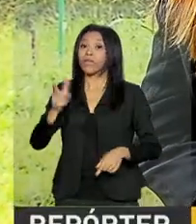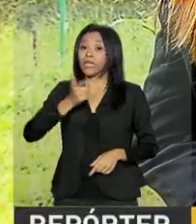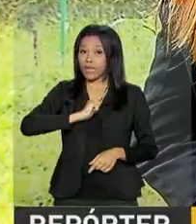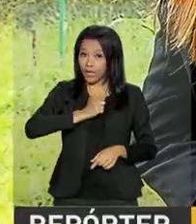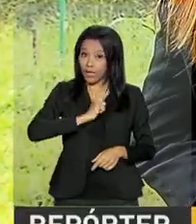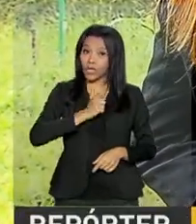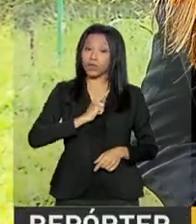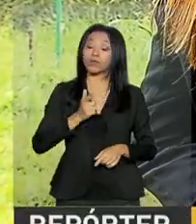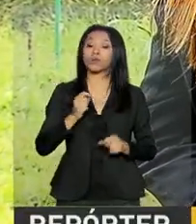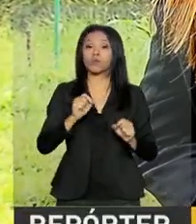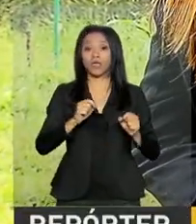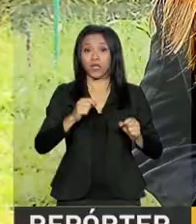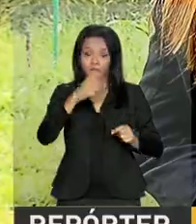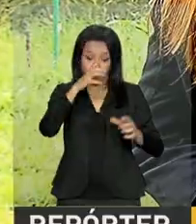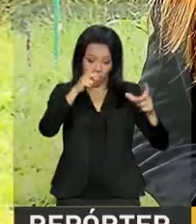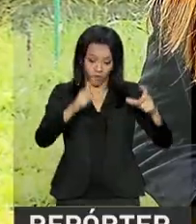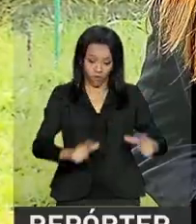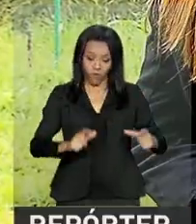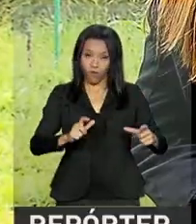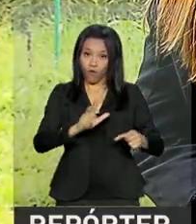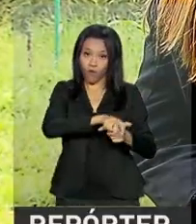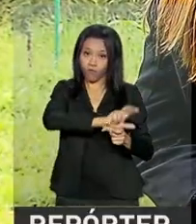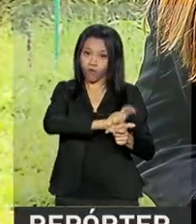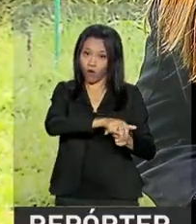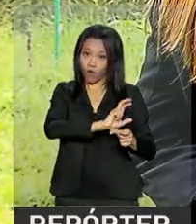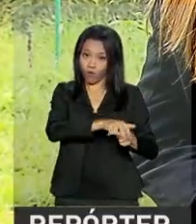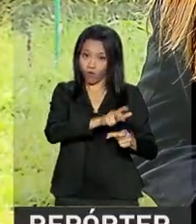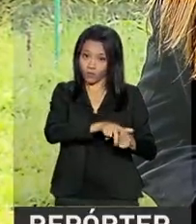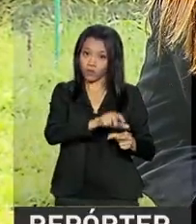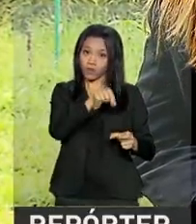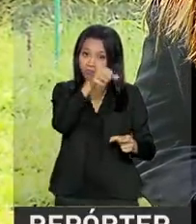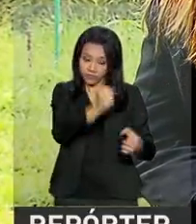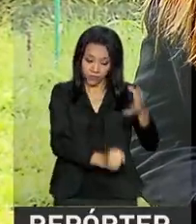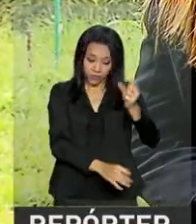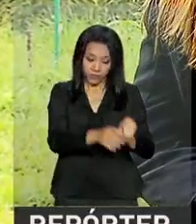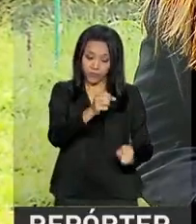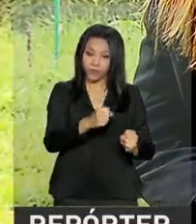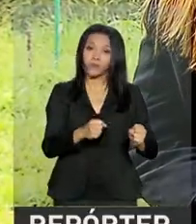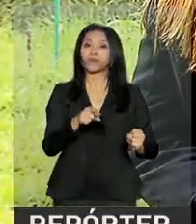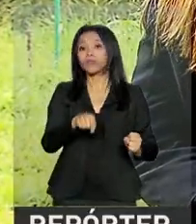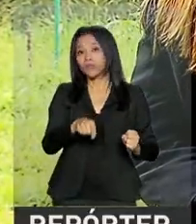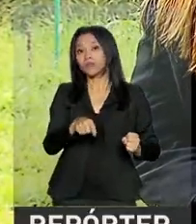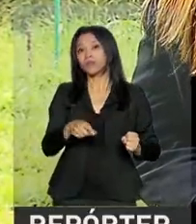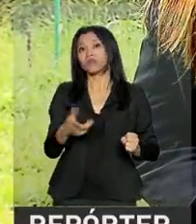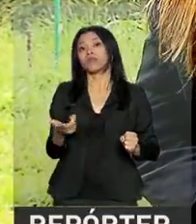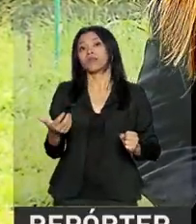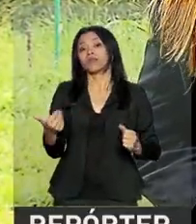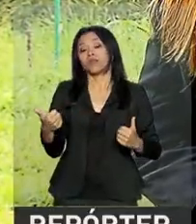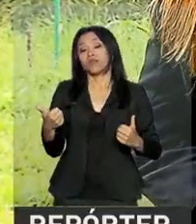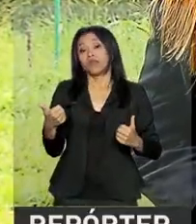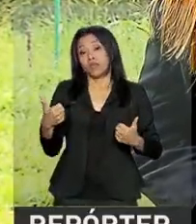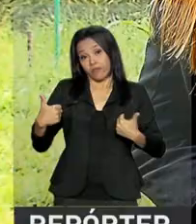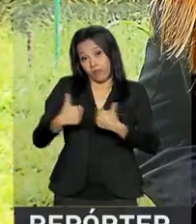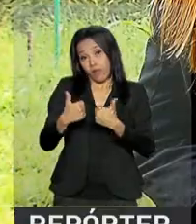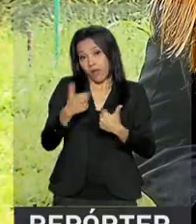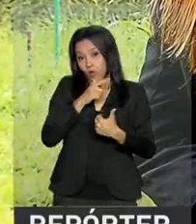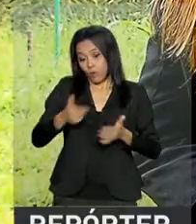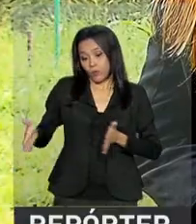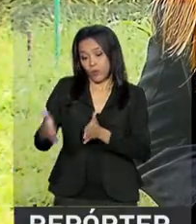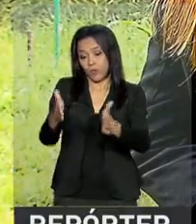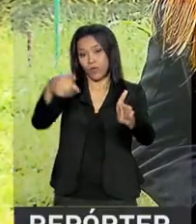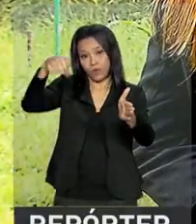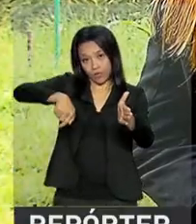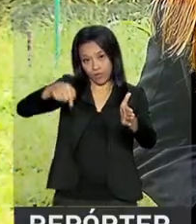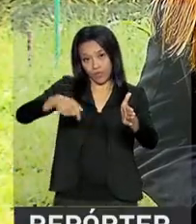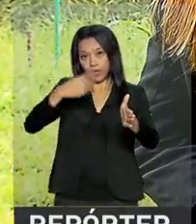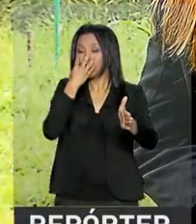orgânicas que inclusive serviram de modelos por chacareiros que ficam na margem desse nosso código guará né então assim são diversos